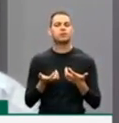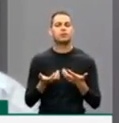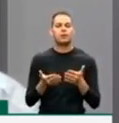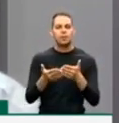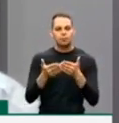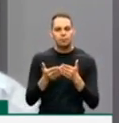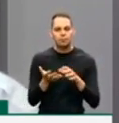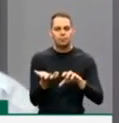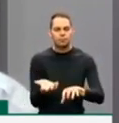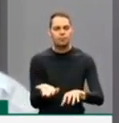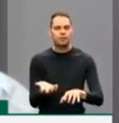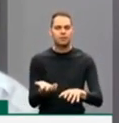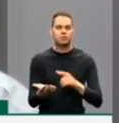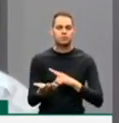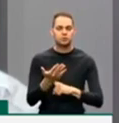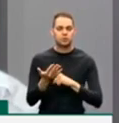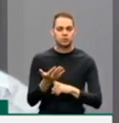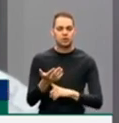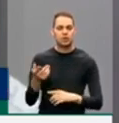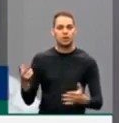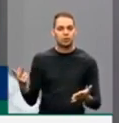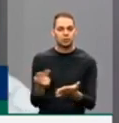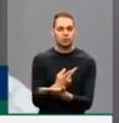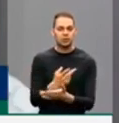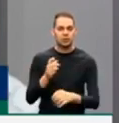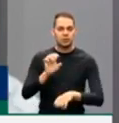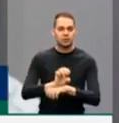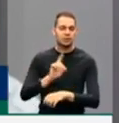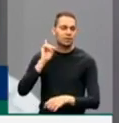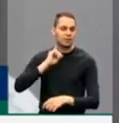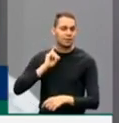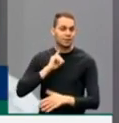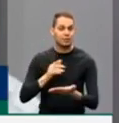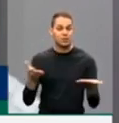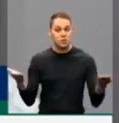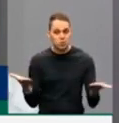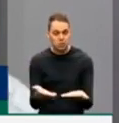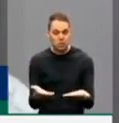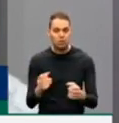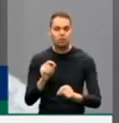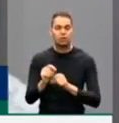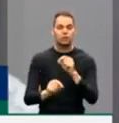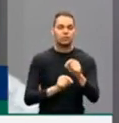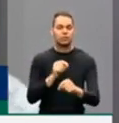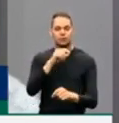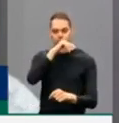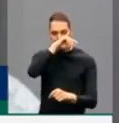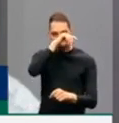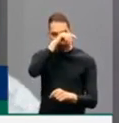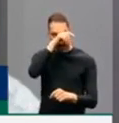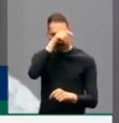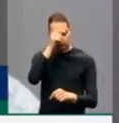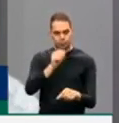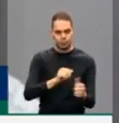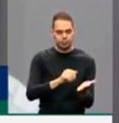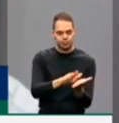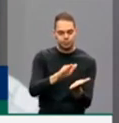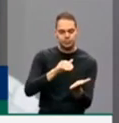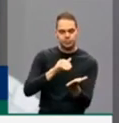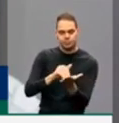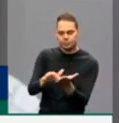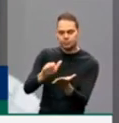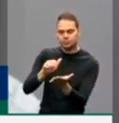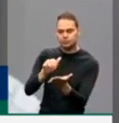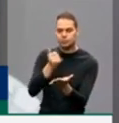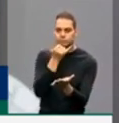ao Congresso Nacional. Está havendo em Minas Gerais, nesse exato momento, uma desocupação de terras de